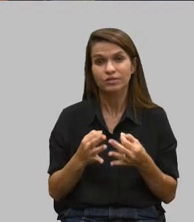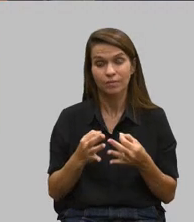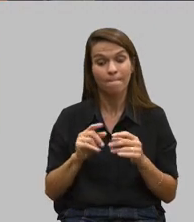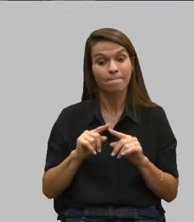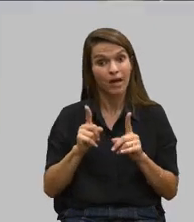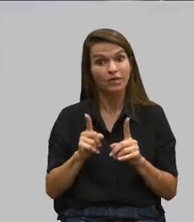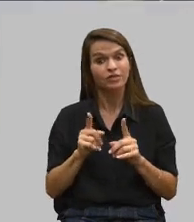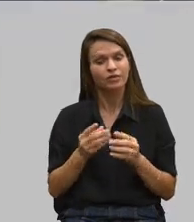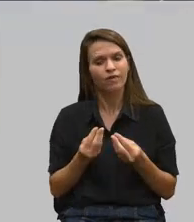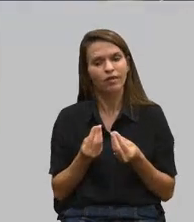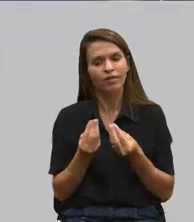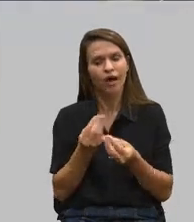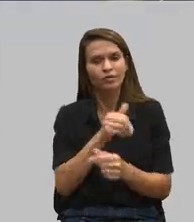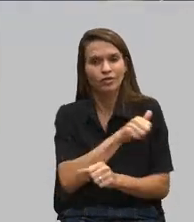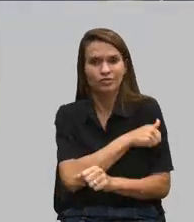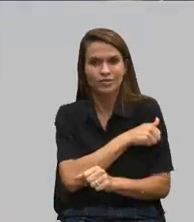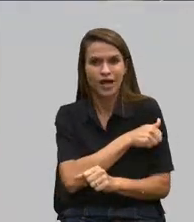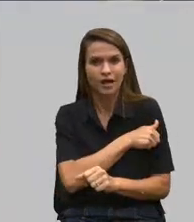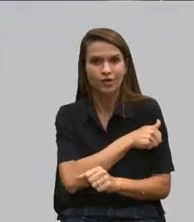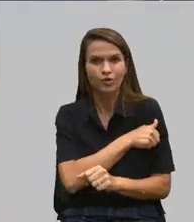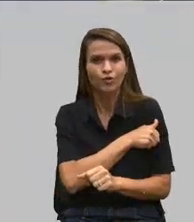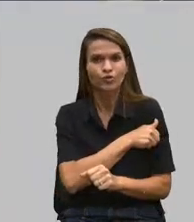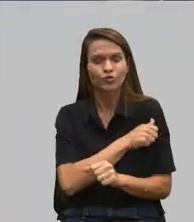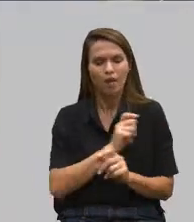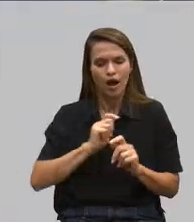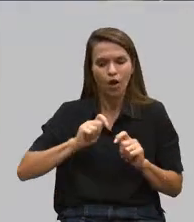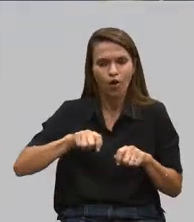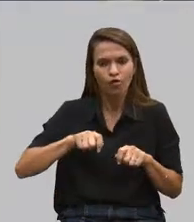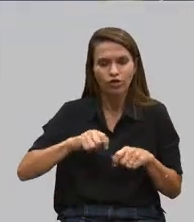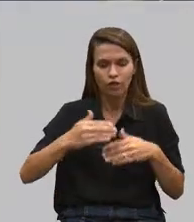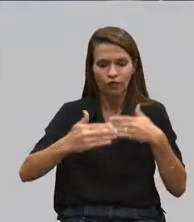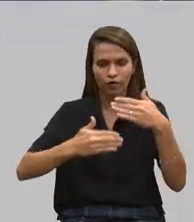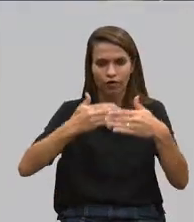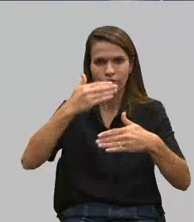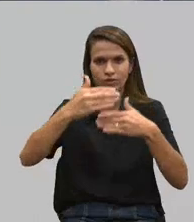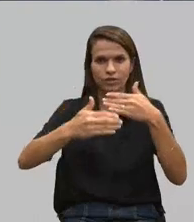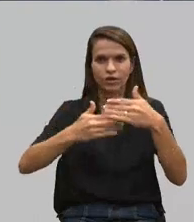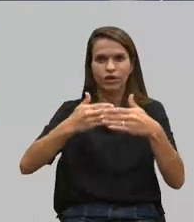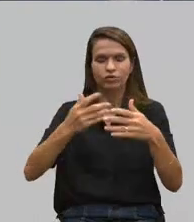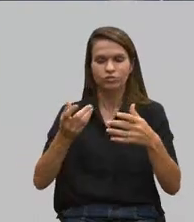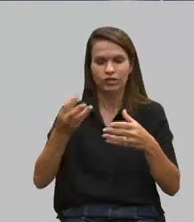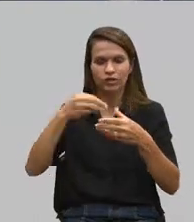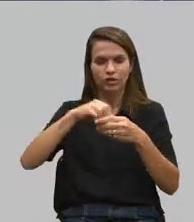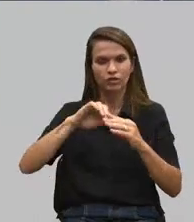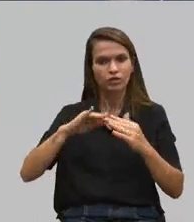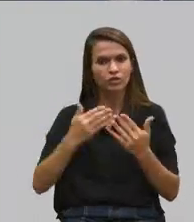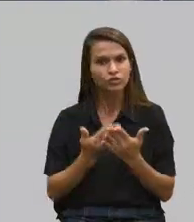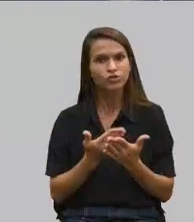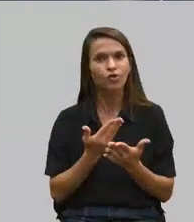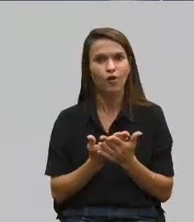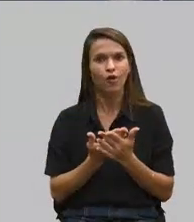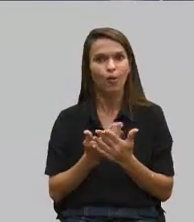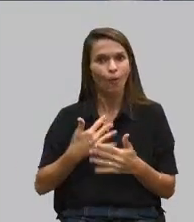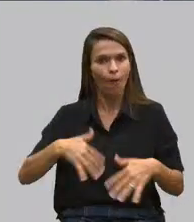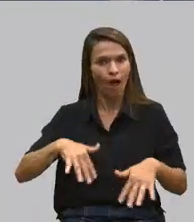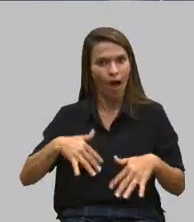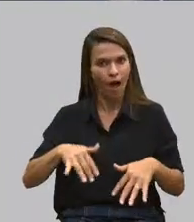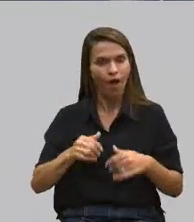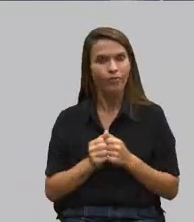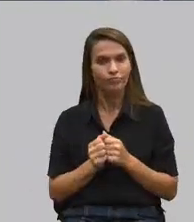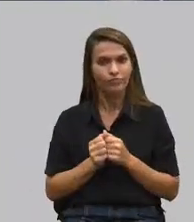dar aos nossos alunos uma condição de evolução dentro da carreira escolar muito grande e